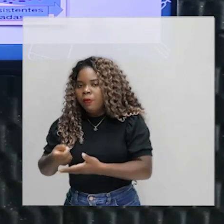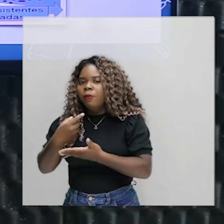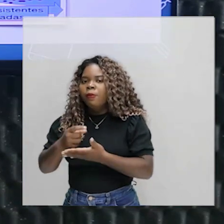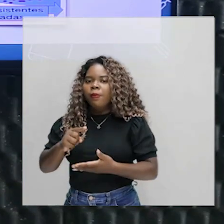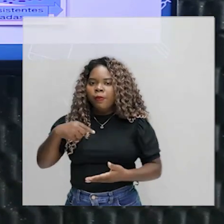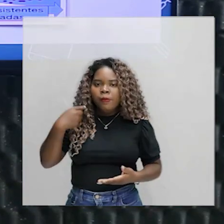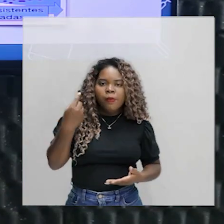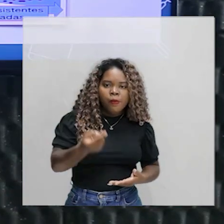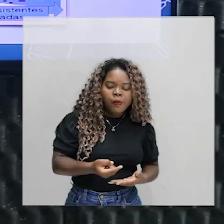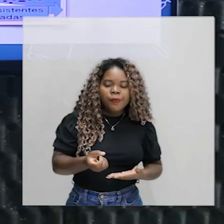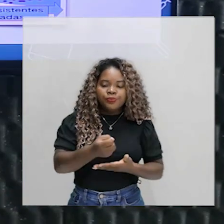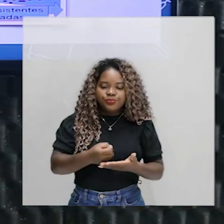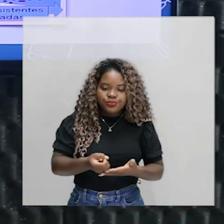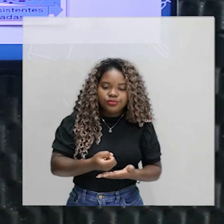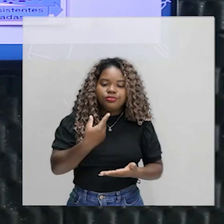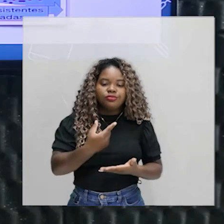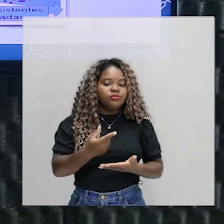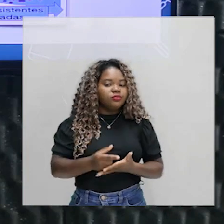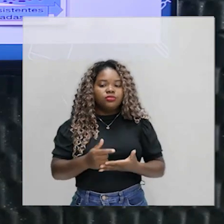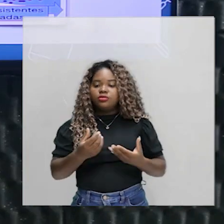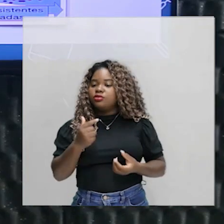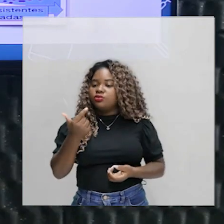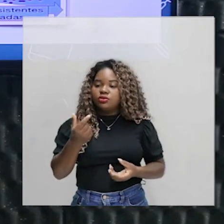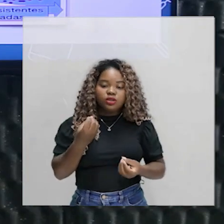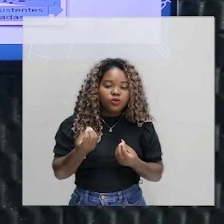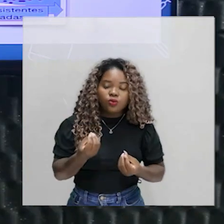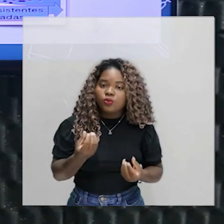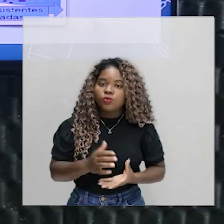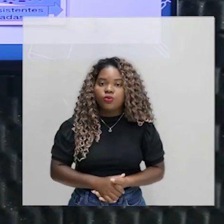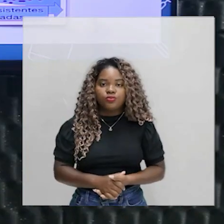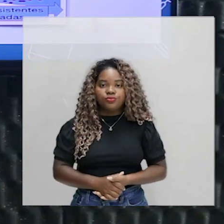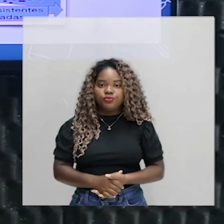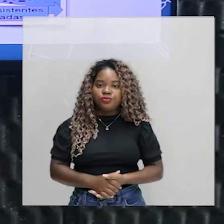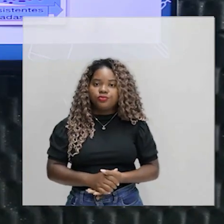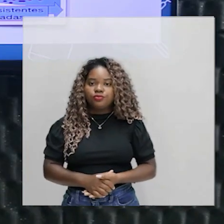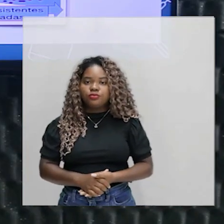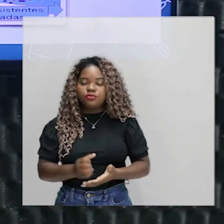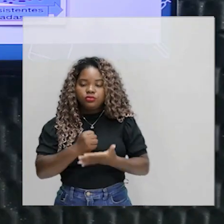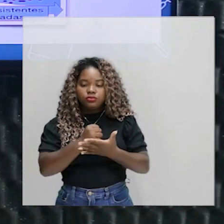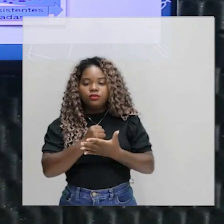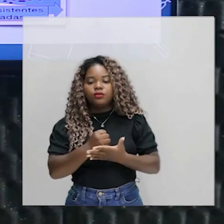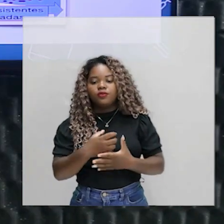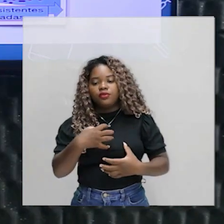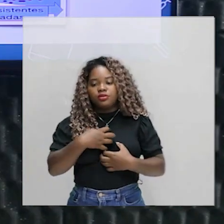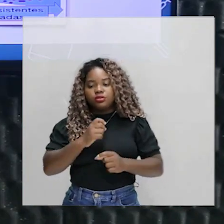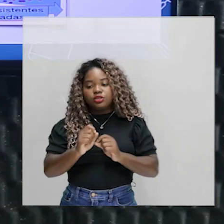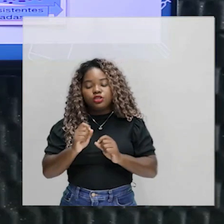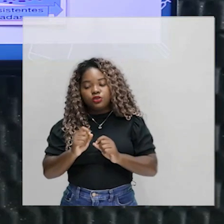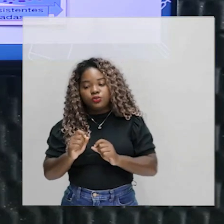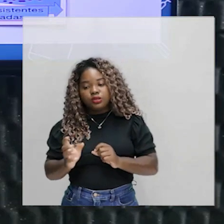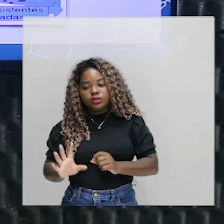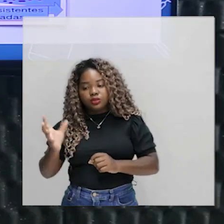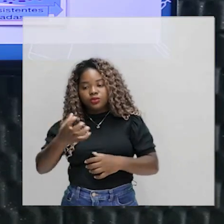daqui um tempo aquele medicamento não vai mais fazer efeito ele vai ter a sensação de que o que está causando aquela